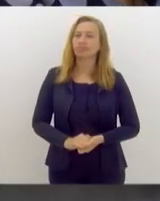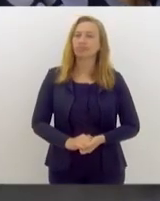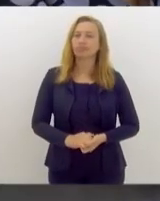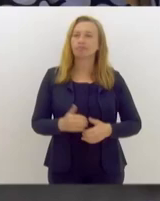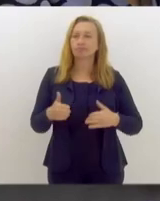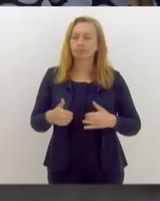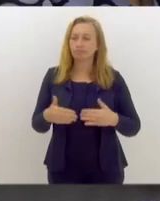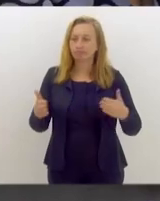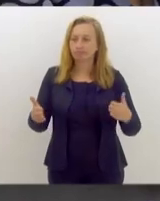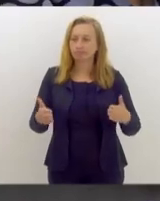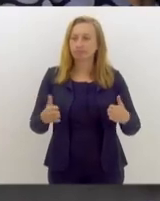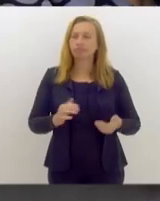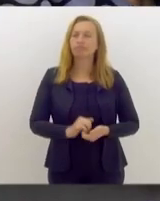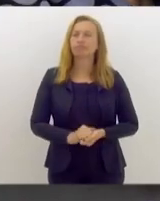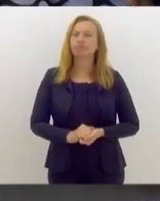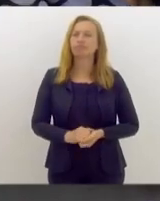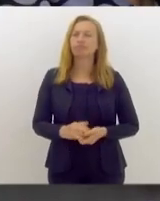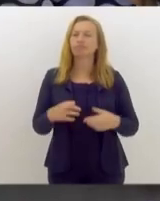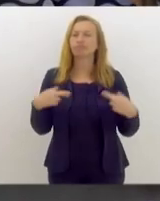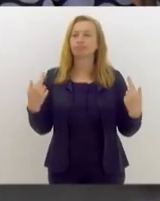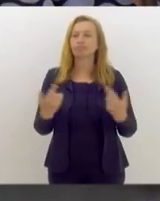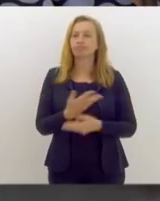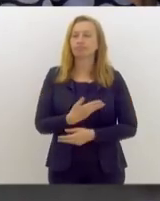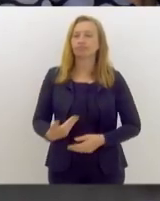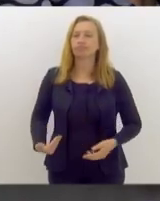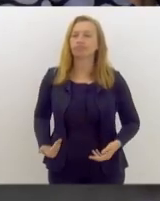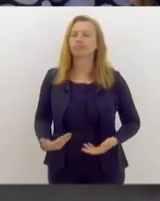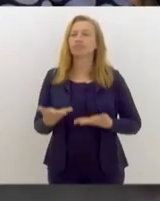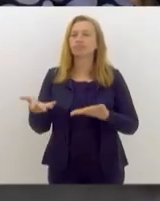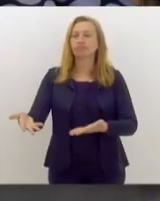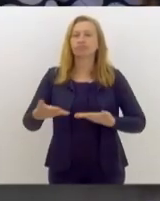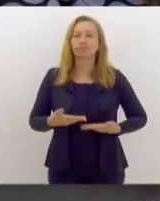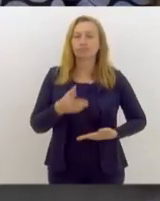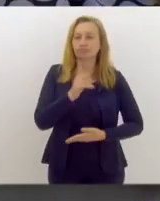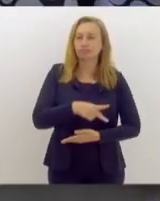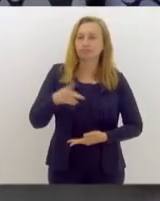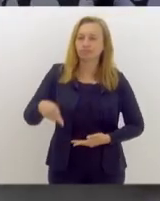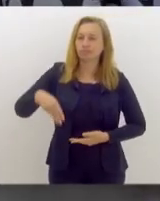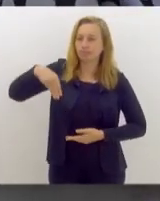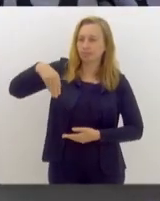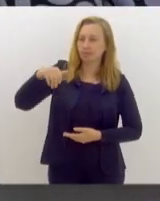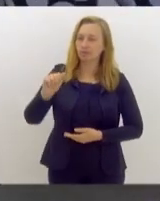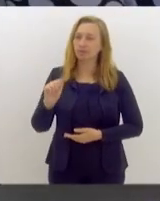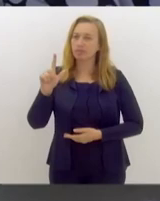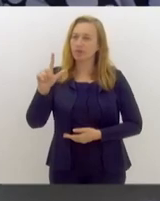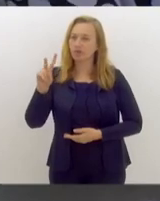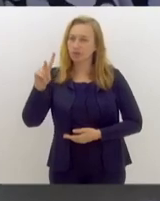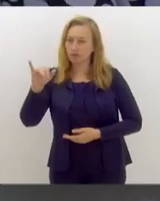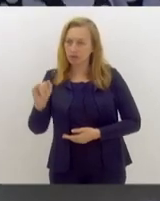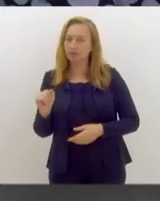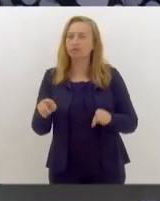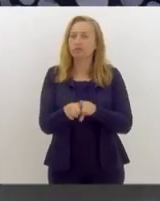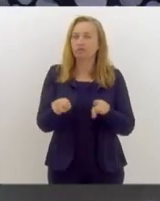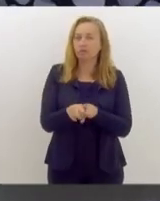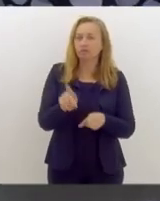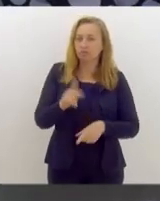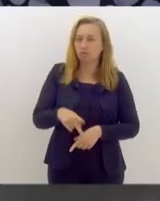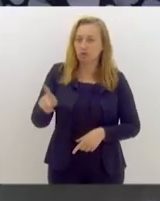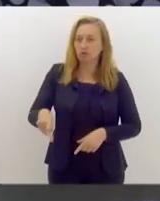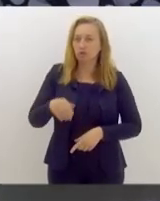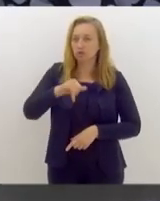declarando já aberta a nossa audiência pública, convido a professora Malvina Tuttmann e o professor José Carlos